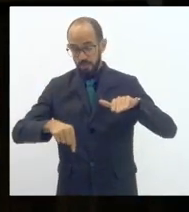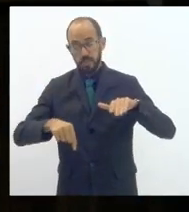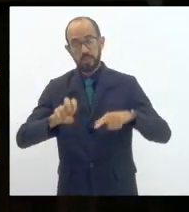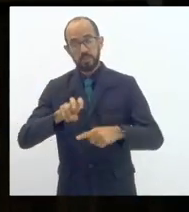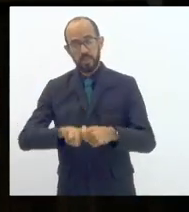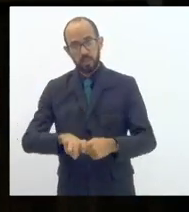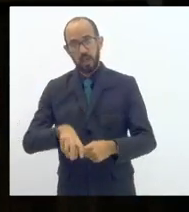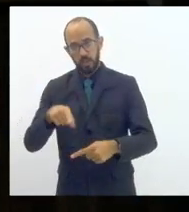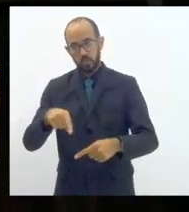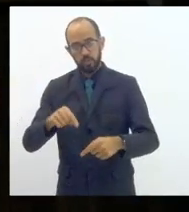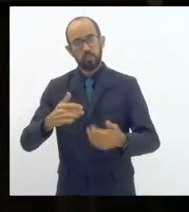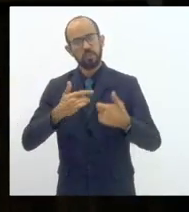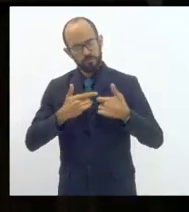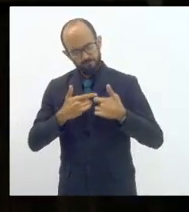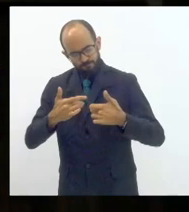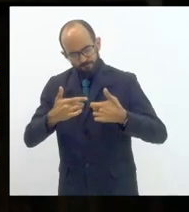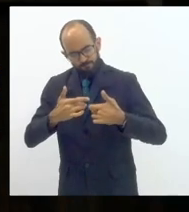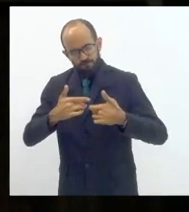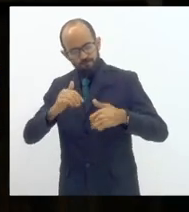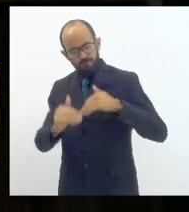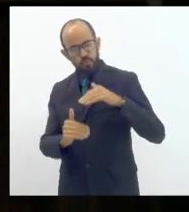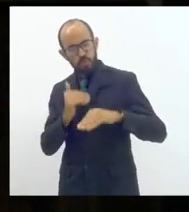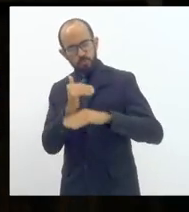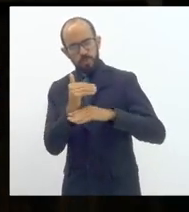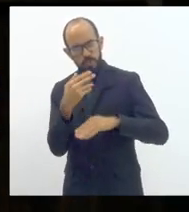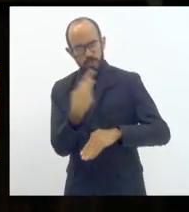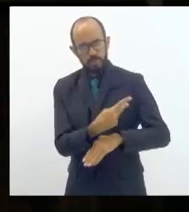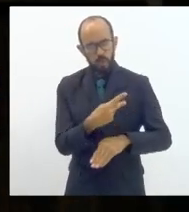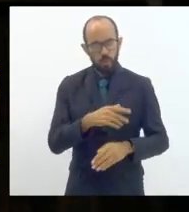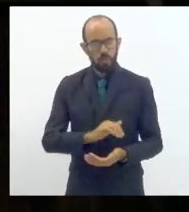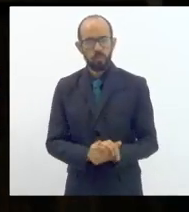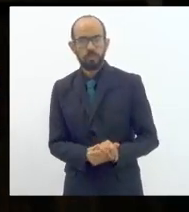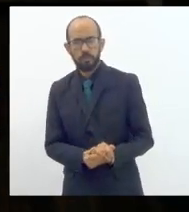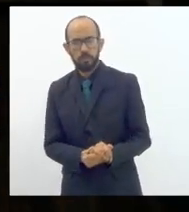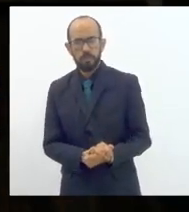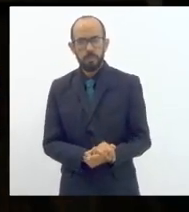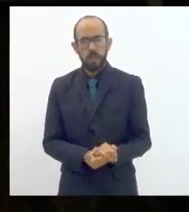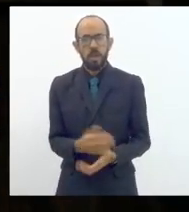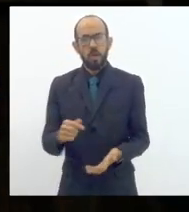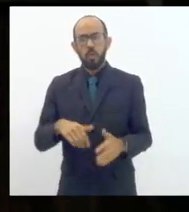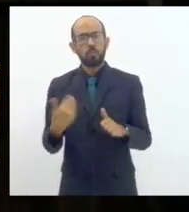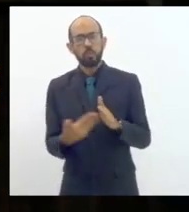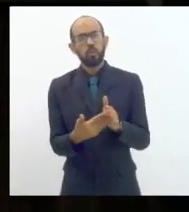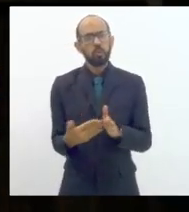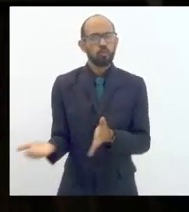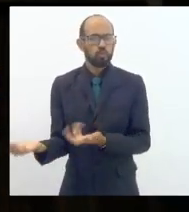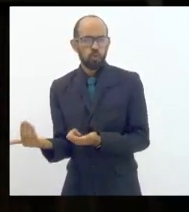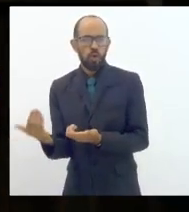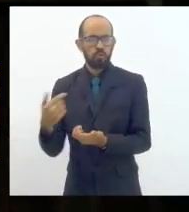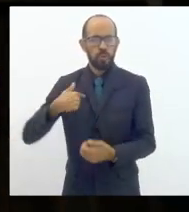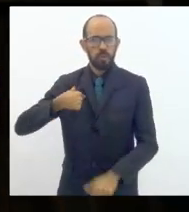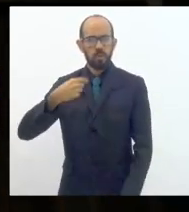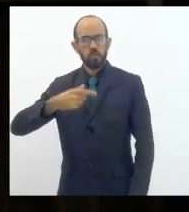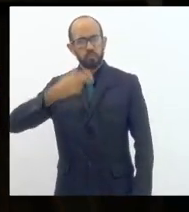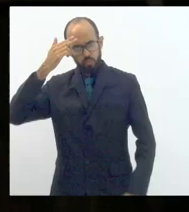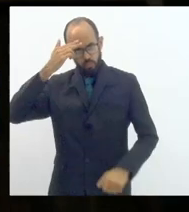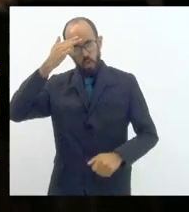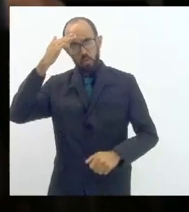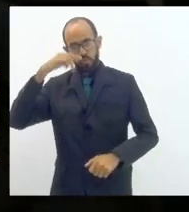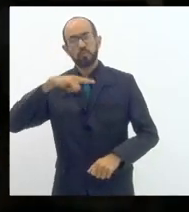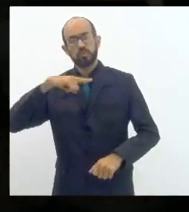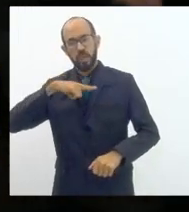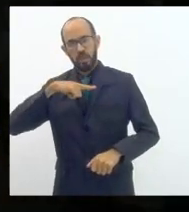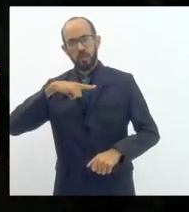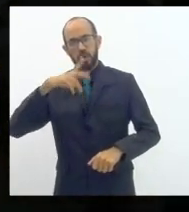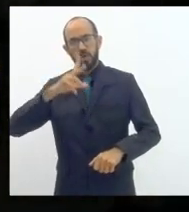Você se doou ao máximo. Bom, assim como todo e qualquer jovem fluminense, eu tenho sonhos. E eu quero dizer, assim